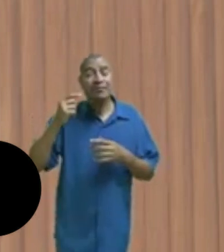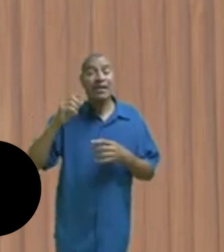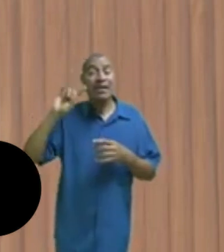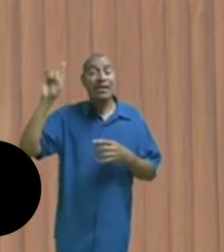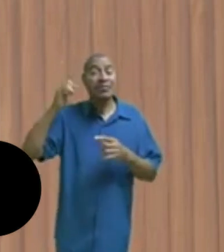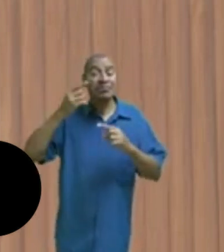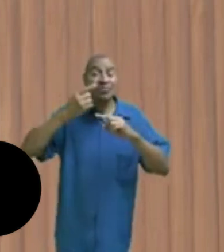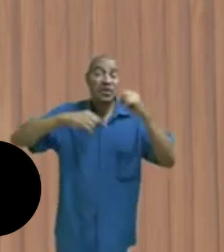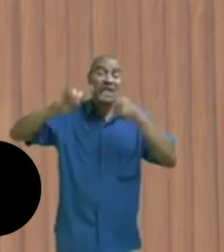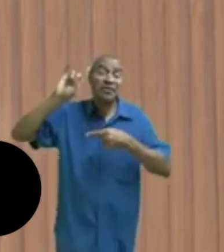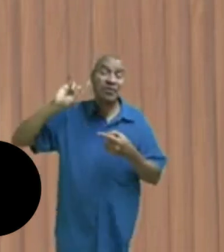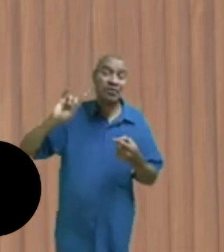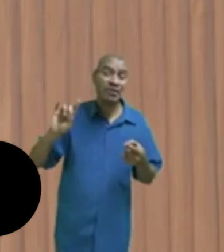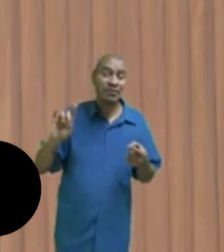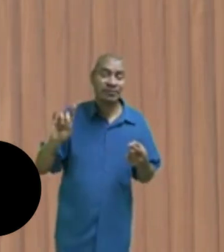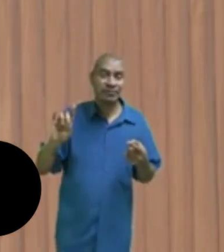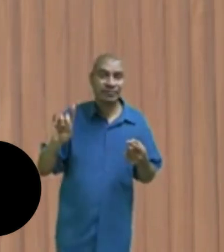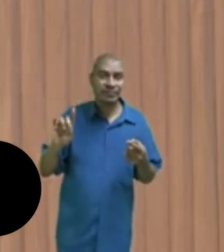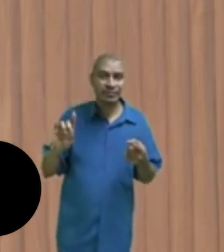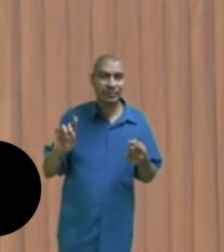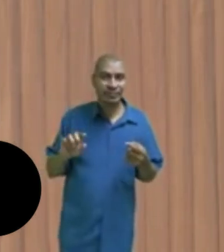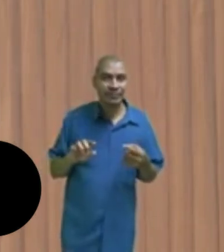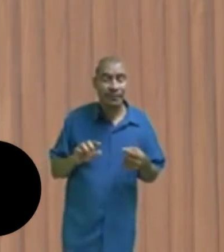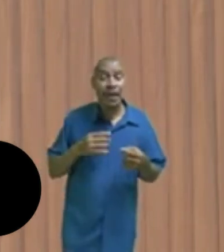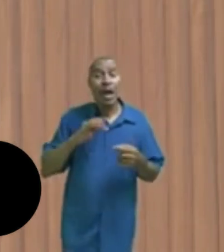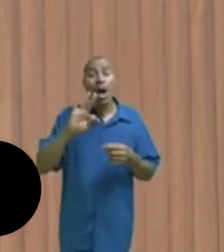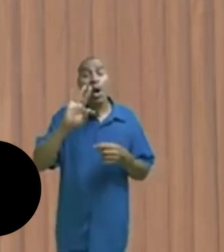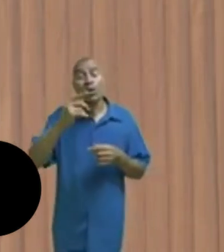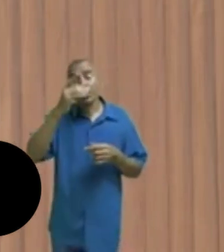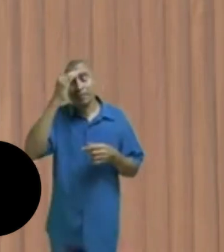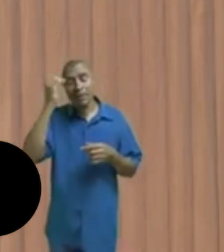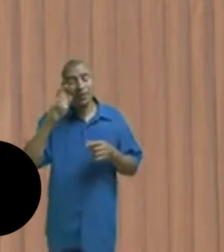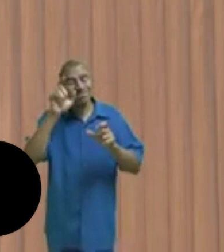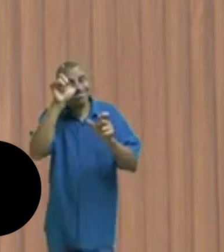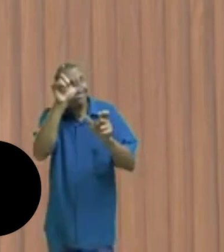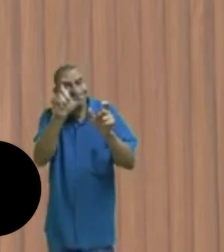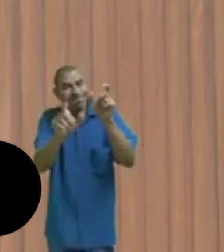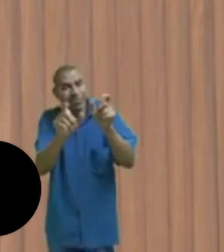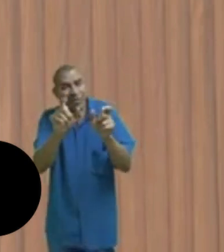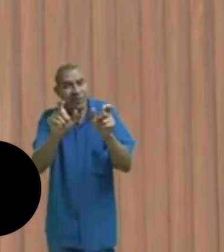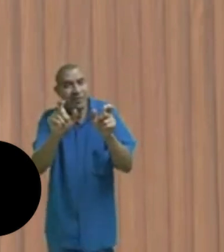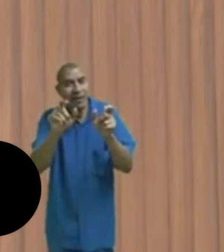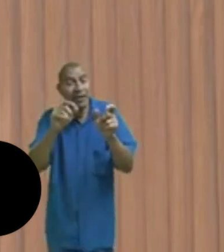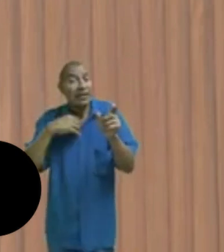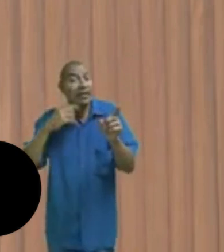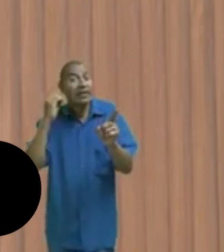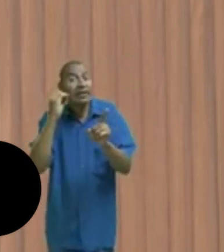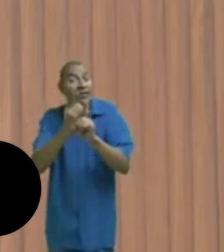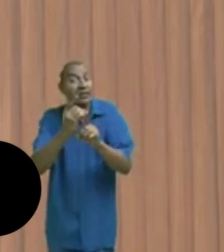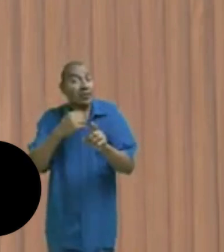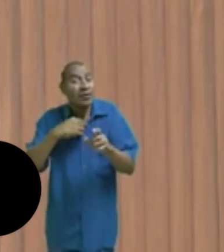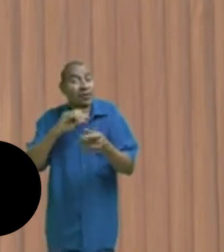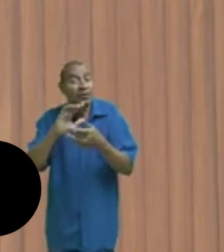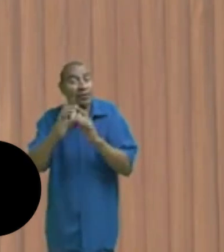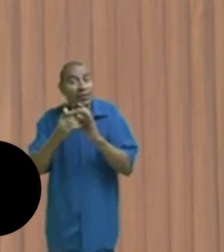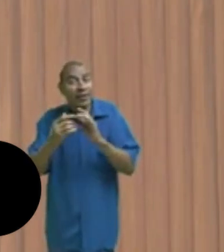de novo, quem se encontrou com Cristo, do seu interior fluirão rios de água da